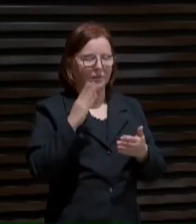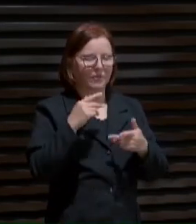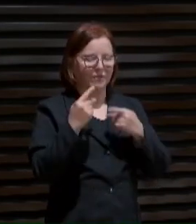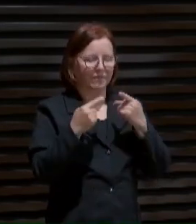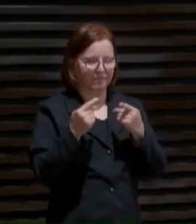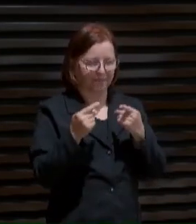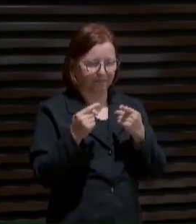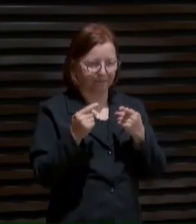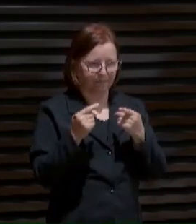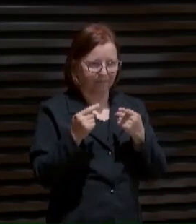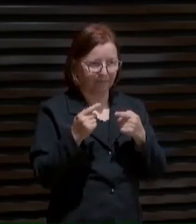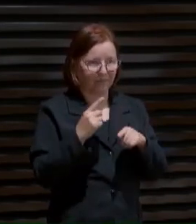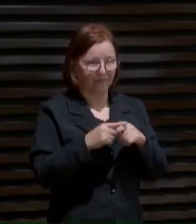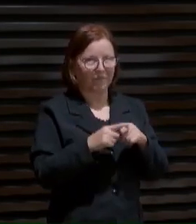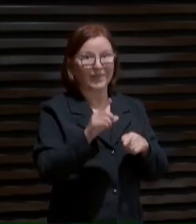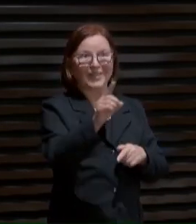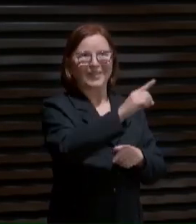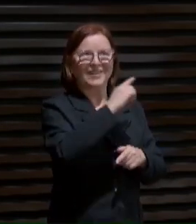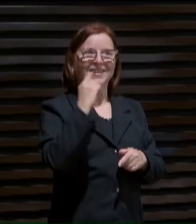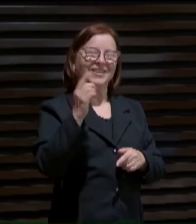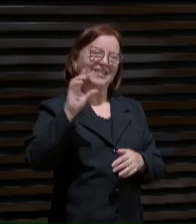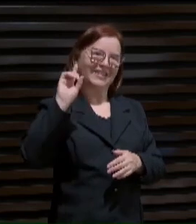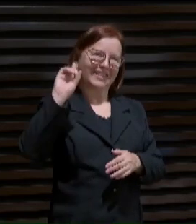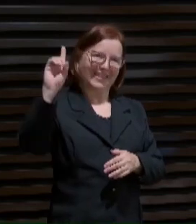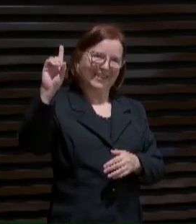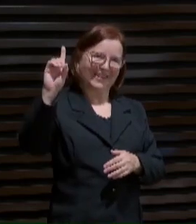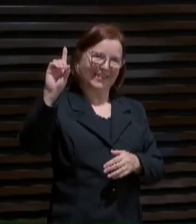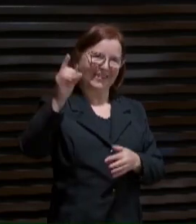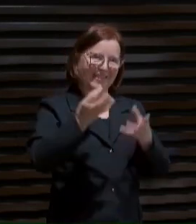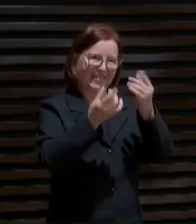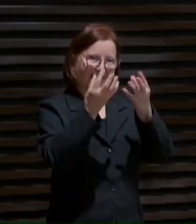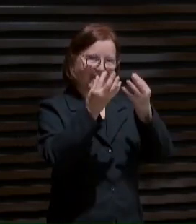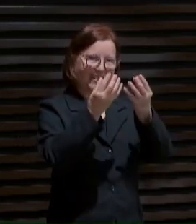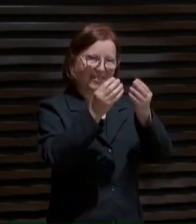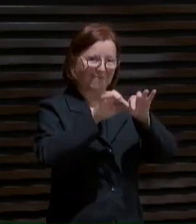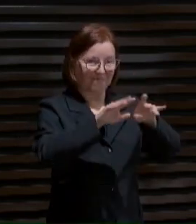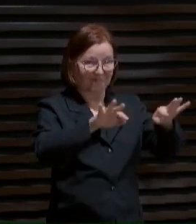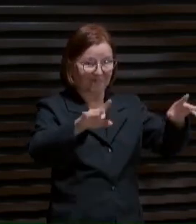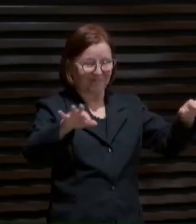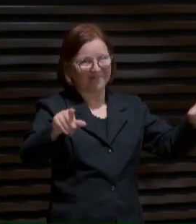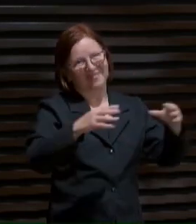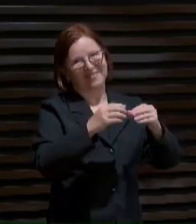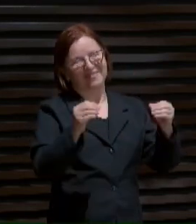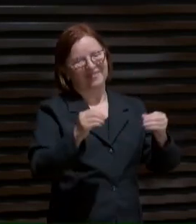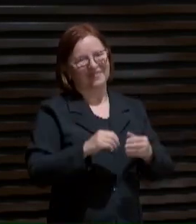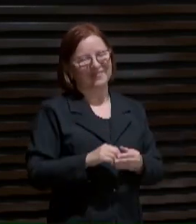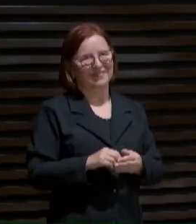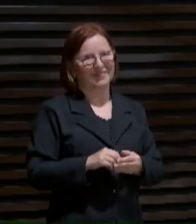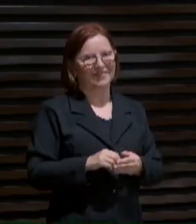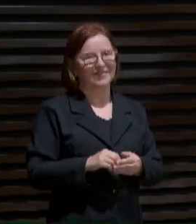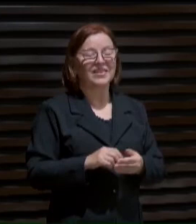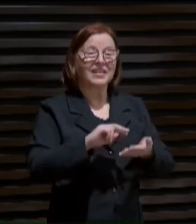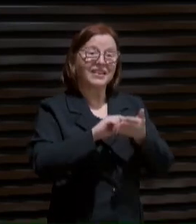leitores porque o nosso Deus é Fogo Consumidor e ele